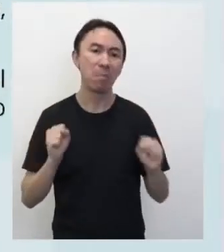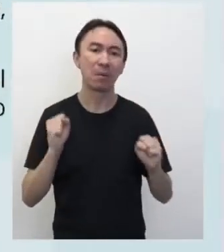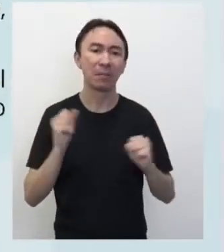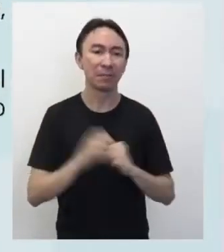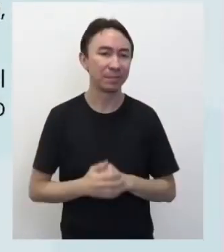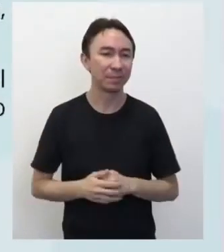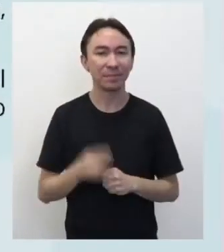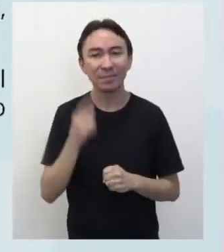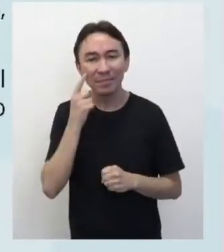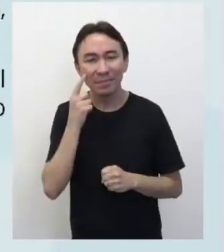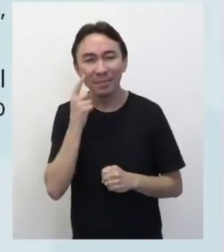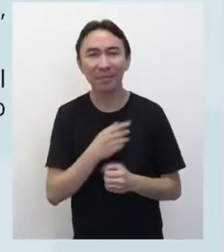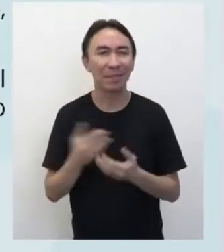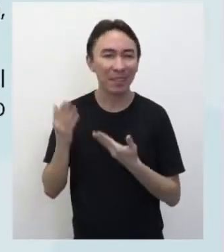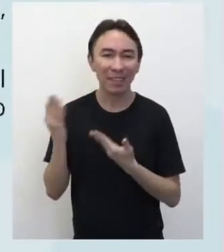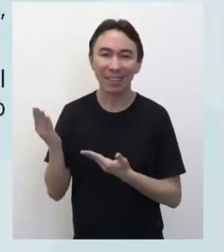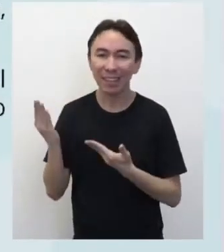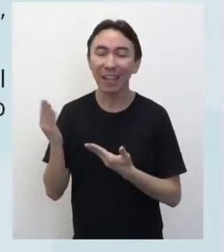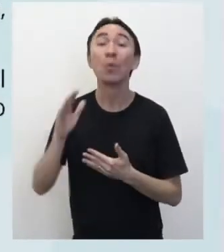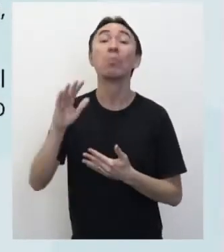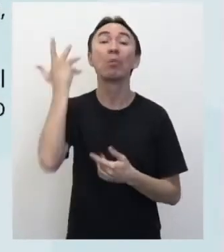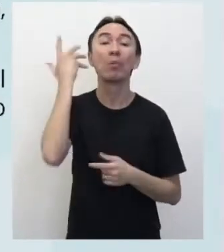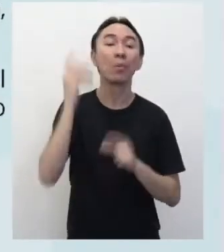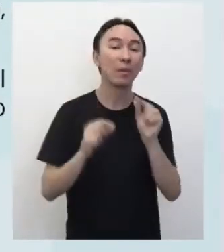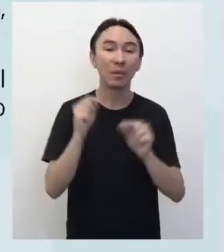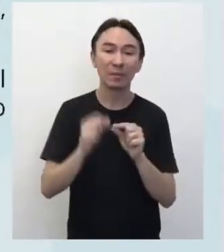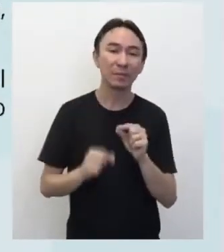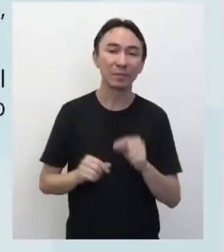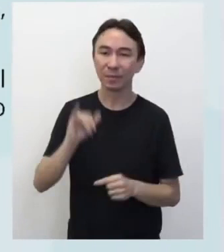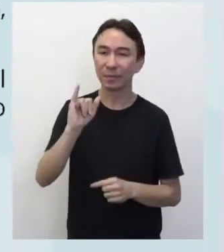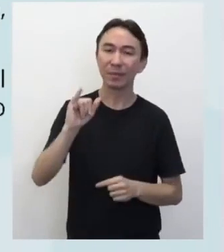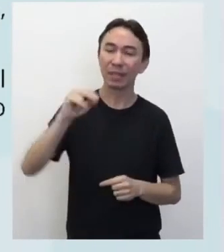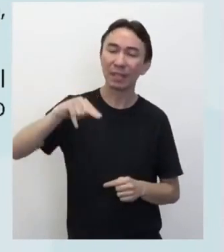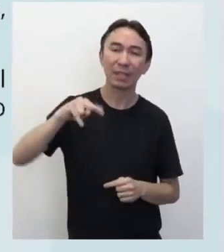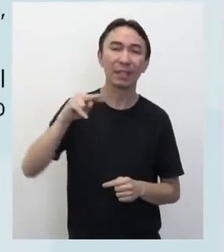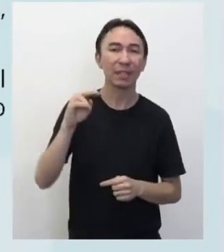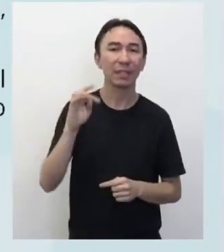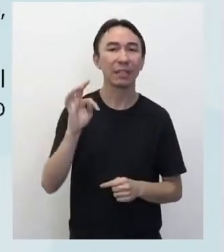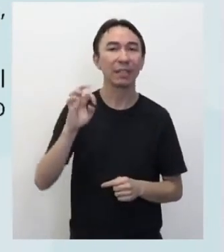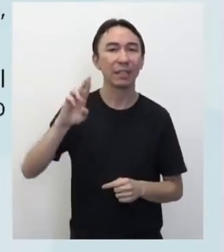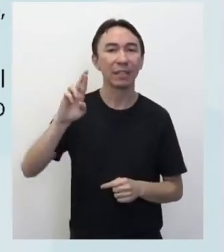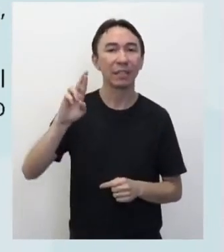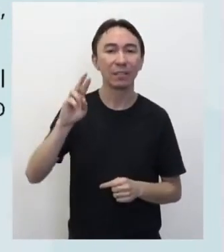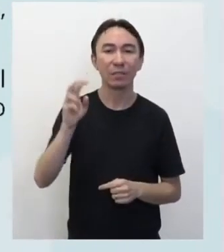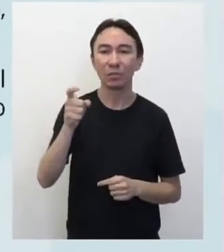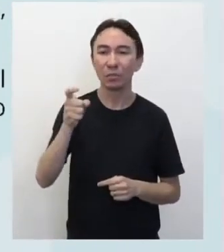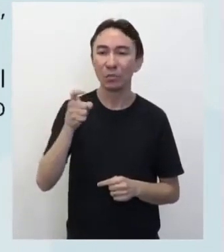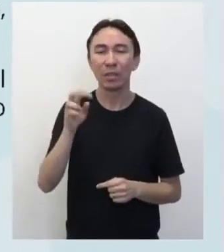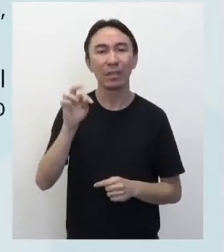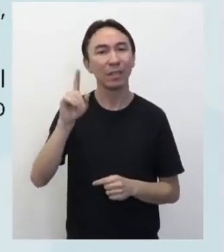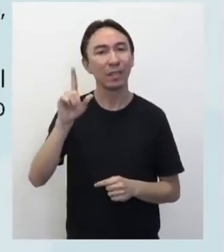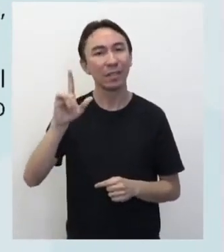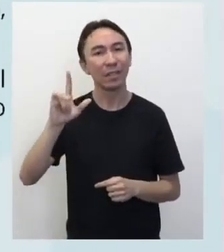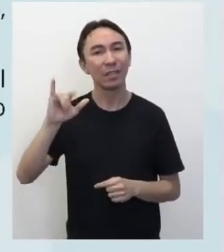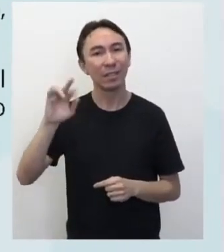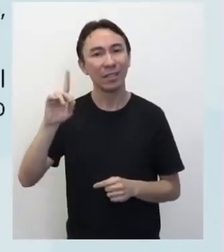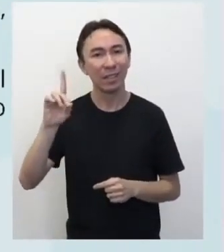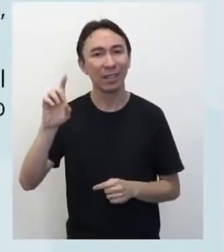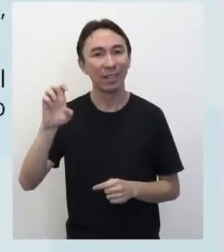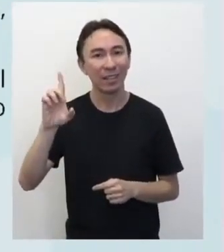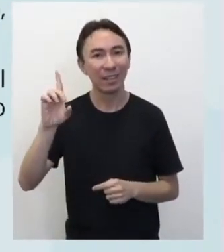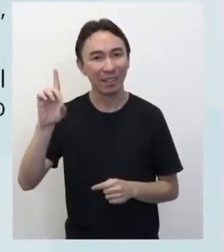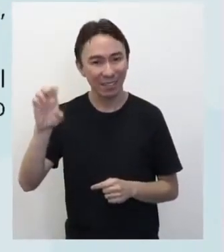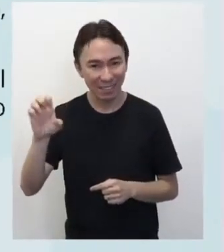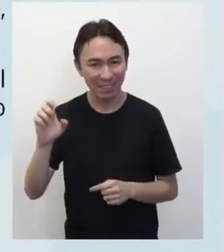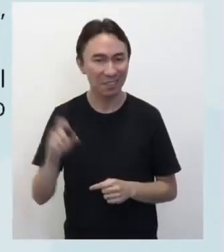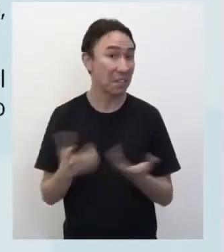da Ana Carolina, uma coisa chamada intertextualidade, que é a criação de um texto a partir de outro já existente. Acontece também